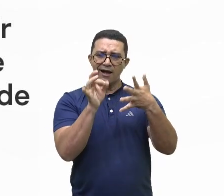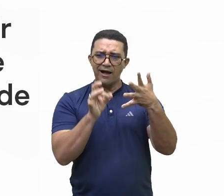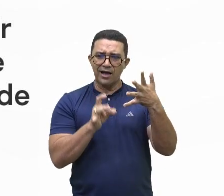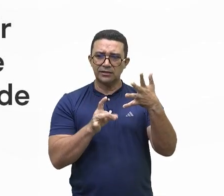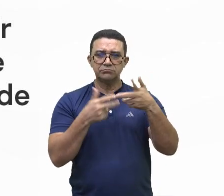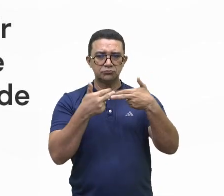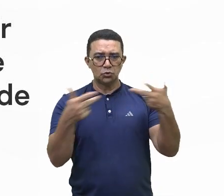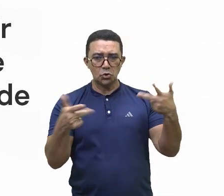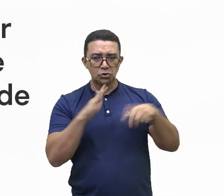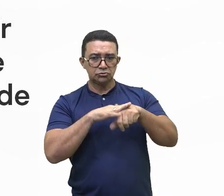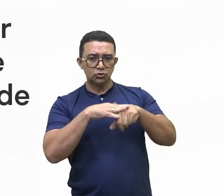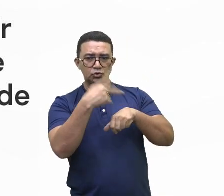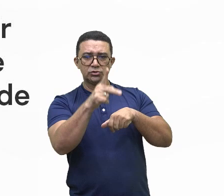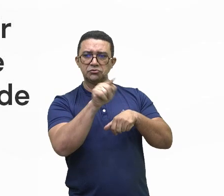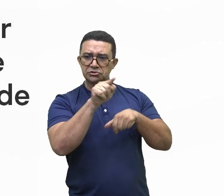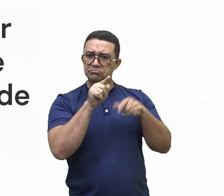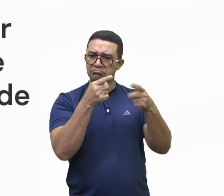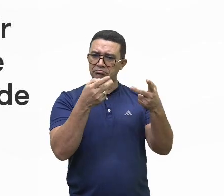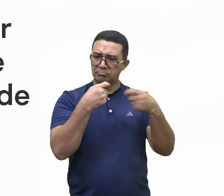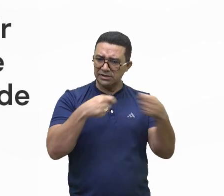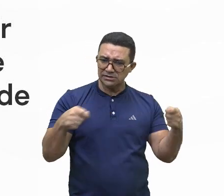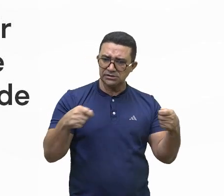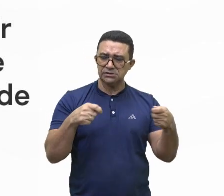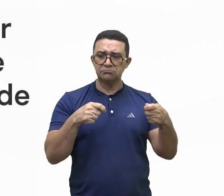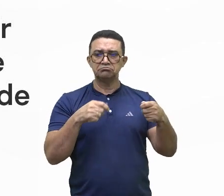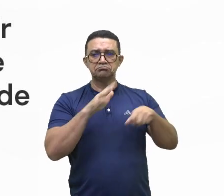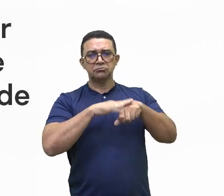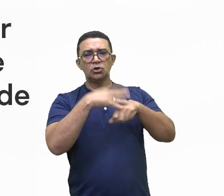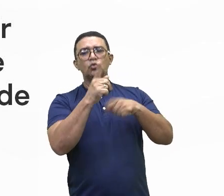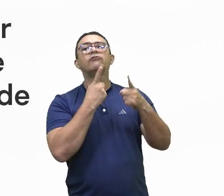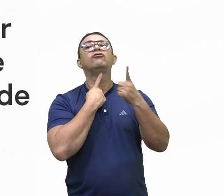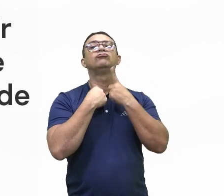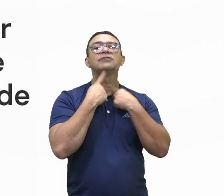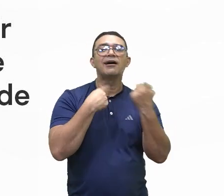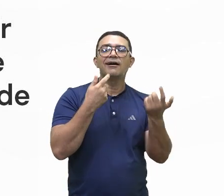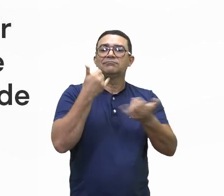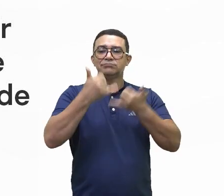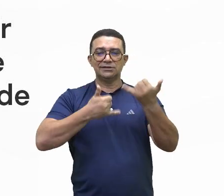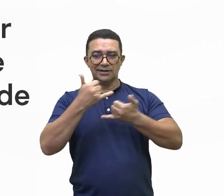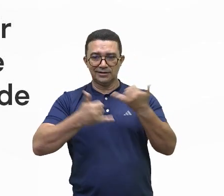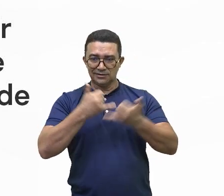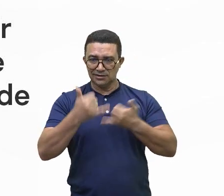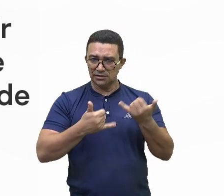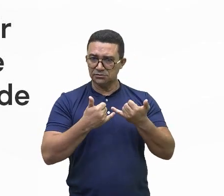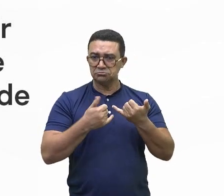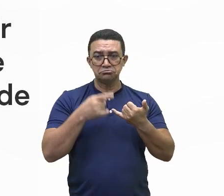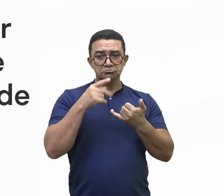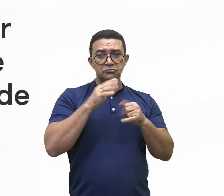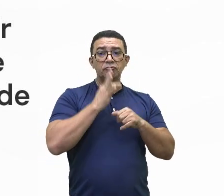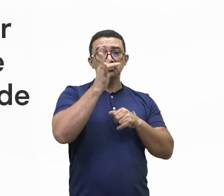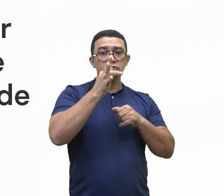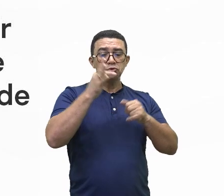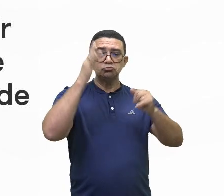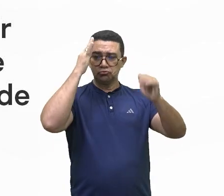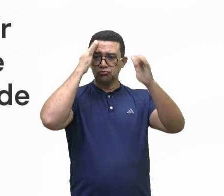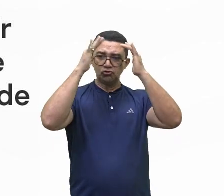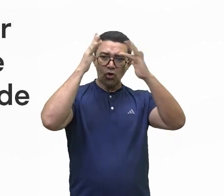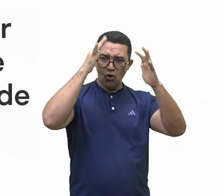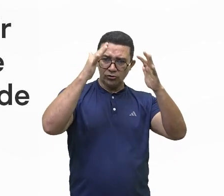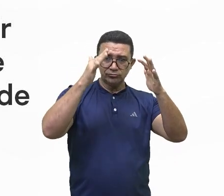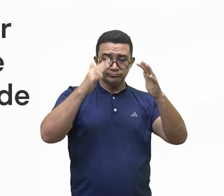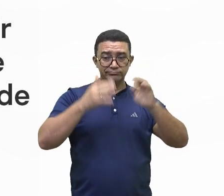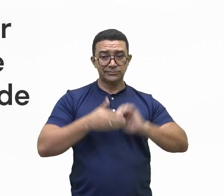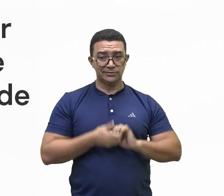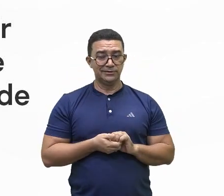Para as suas necessidades, para os seus desejos, para o seu lazer, para os seus sonhos e para o seu futuro. Só que não